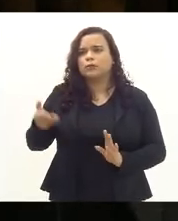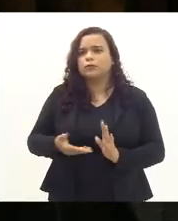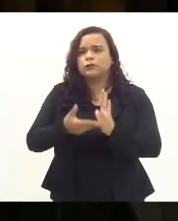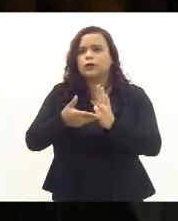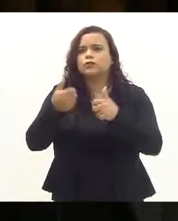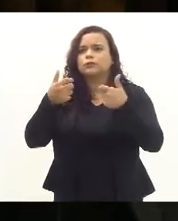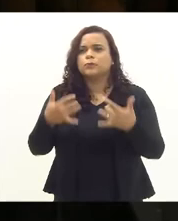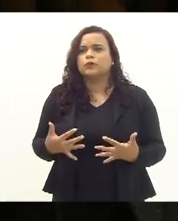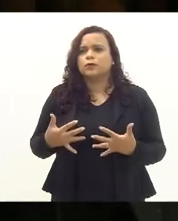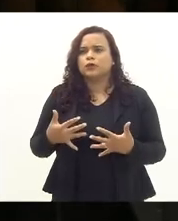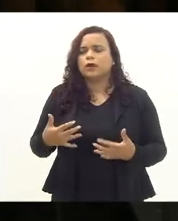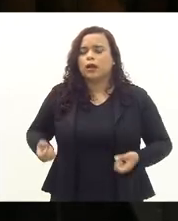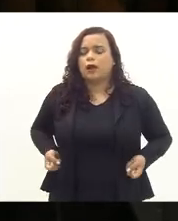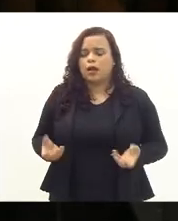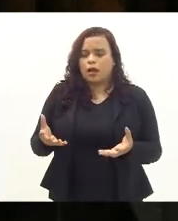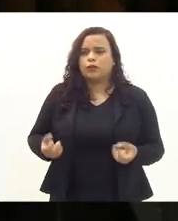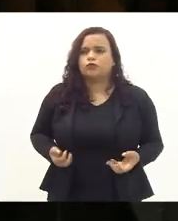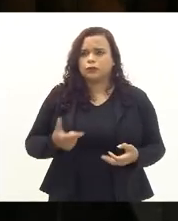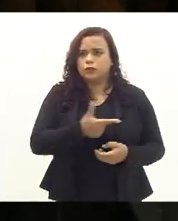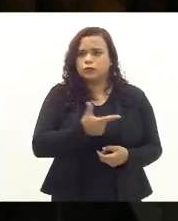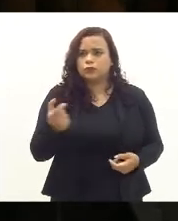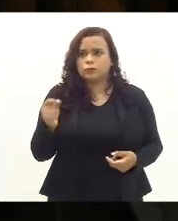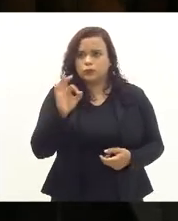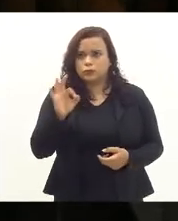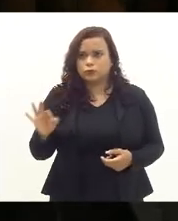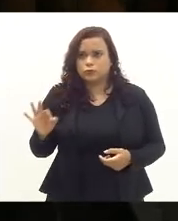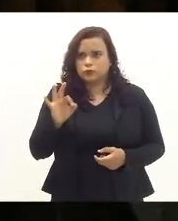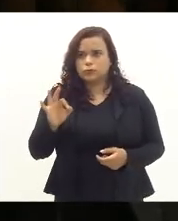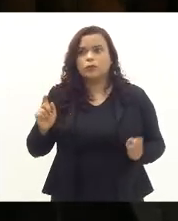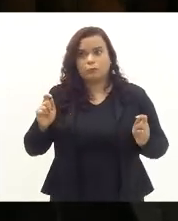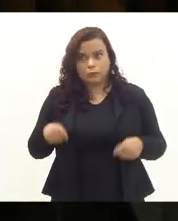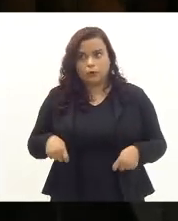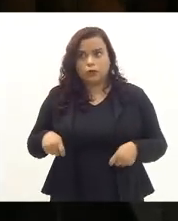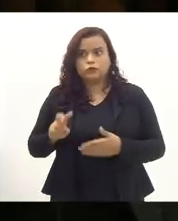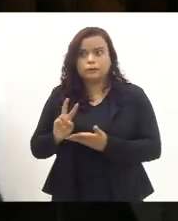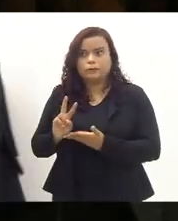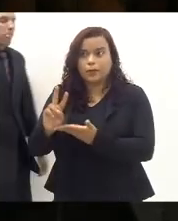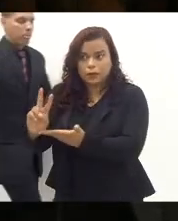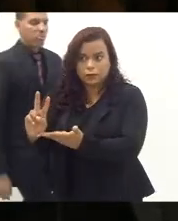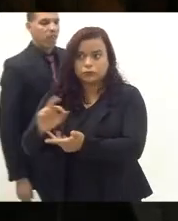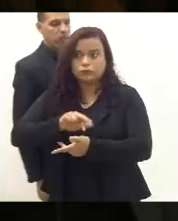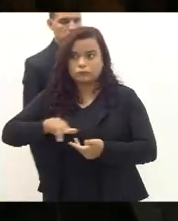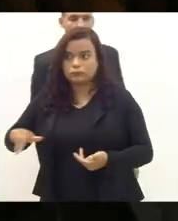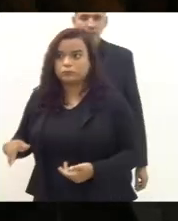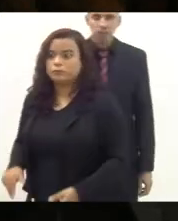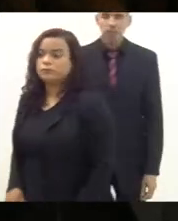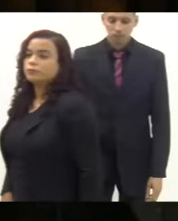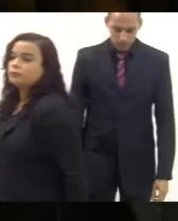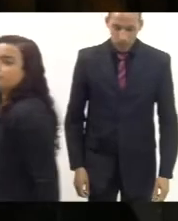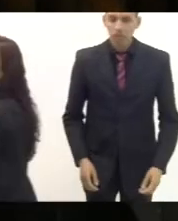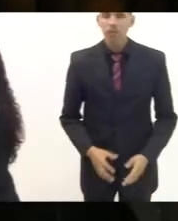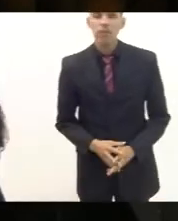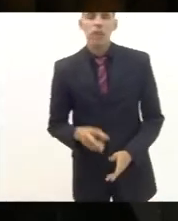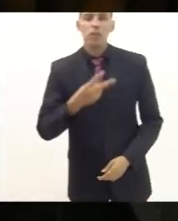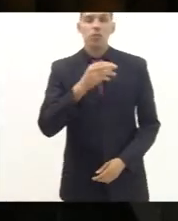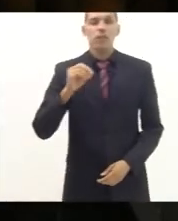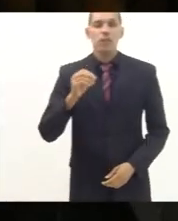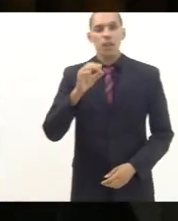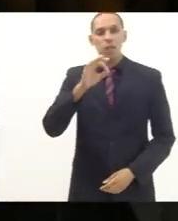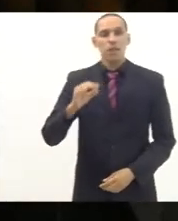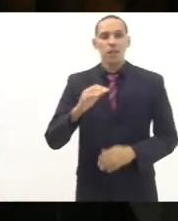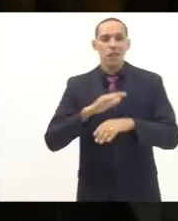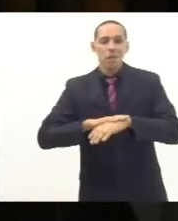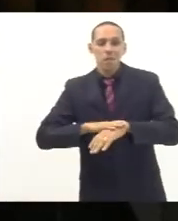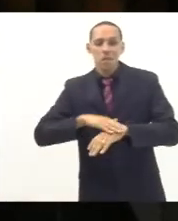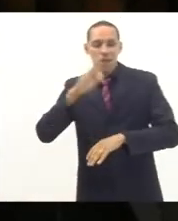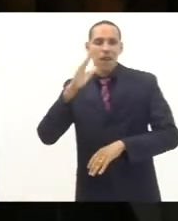gastar duzentos por cento em empréstimo duzentos por cento a mais do que a receita